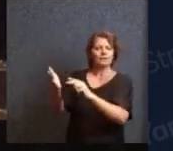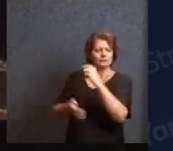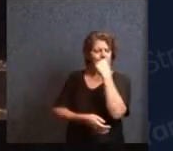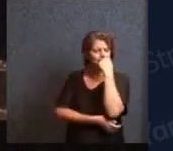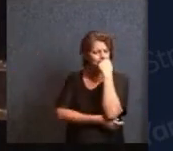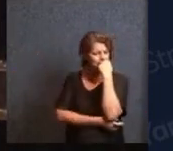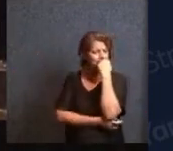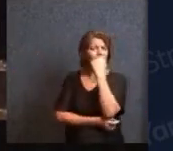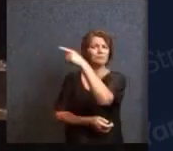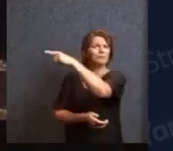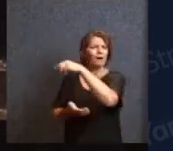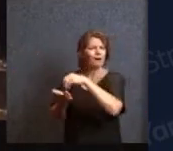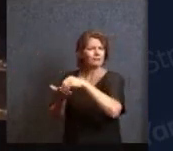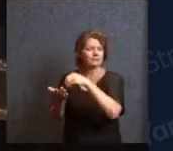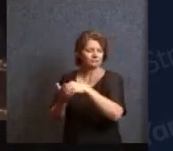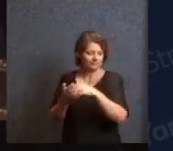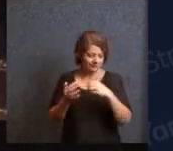Então,